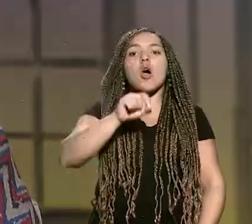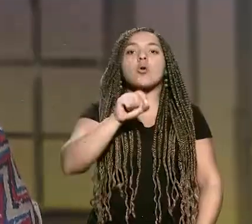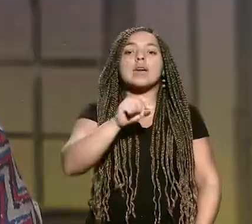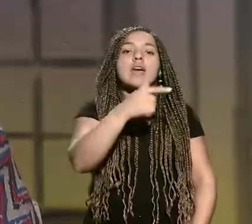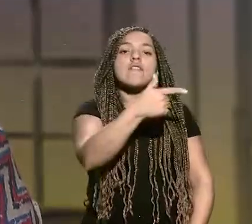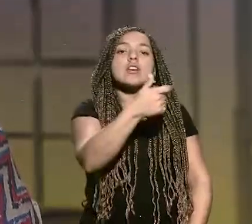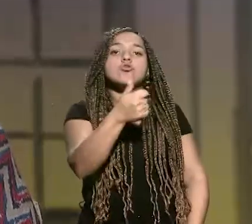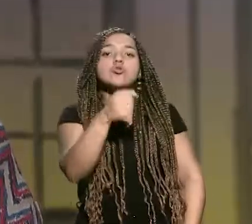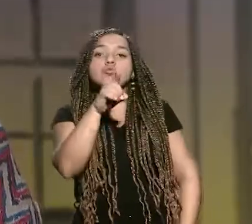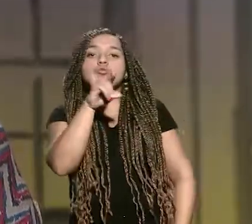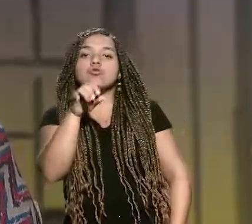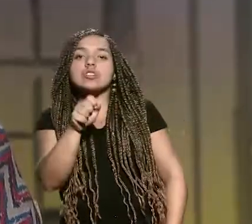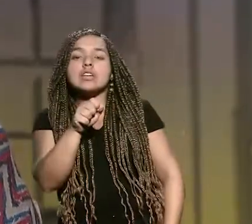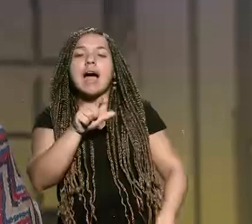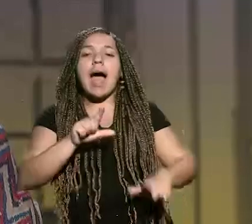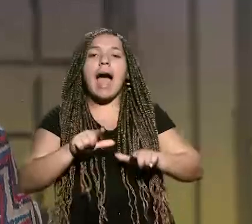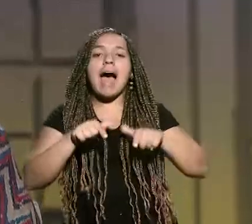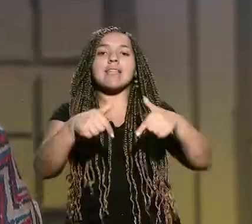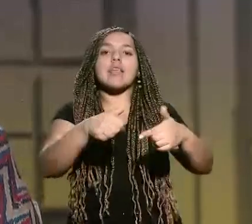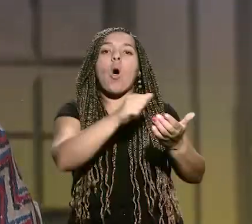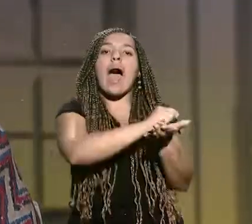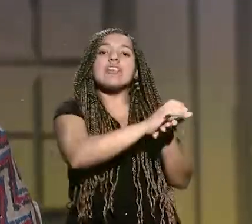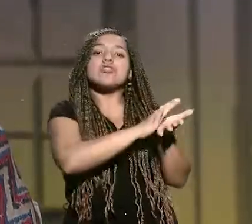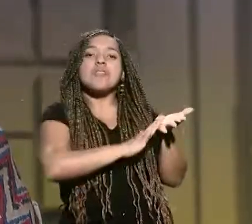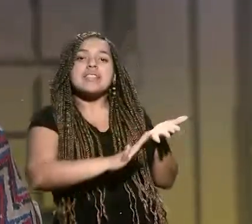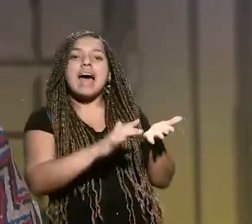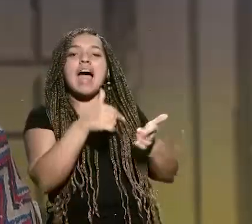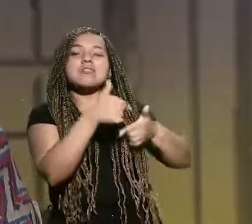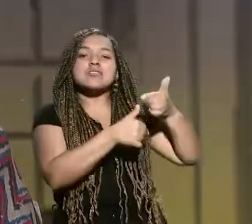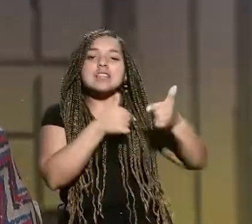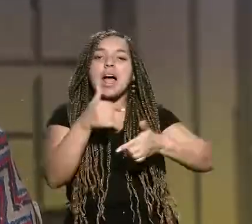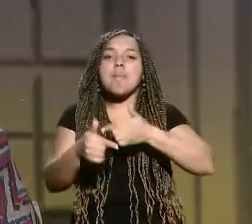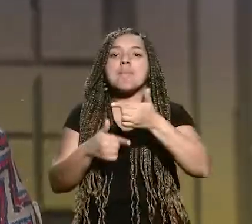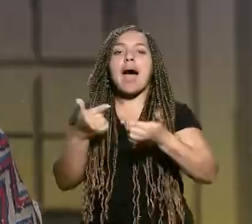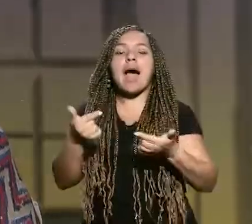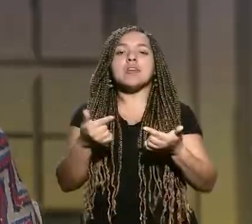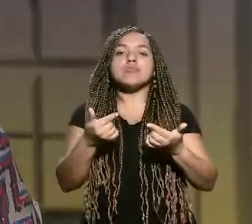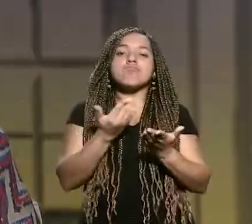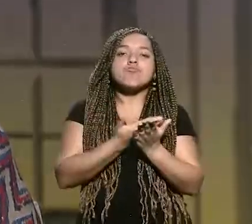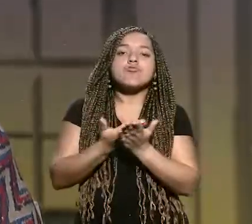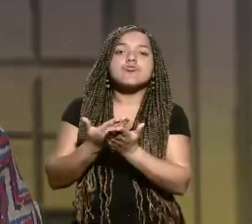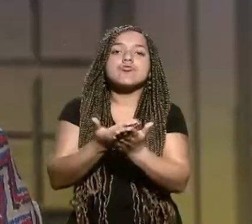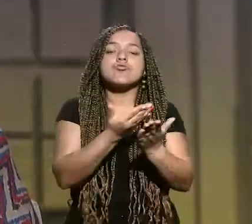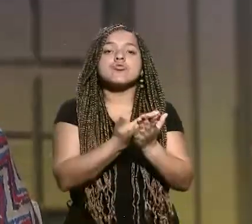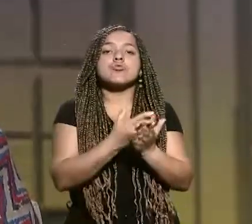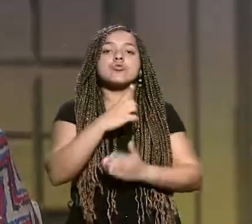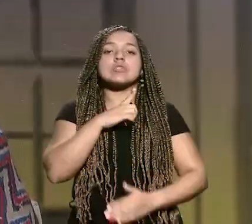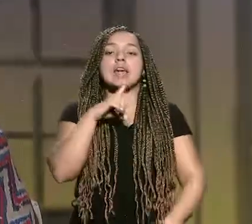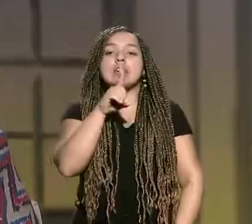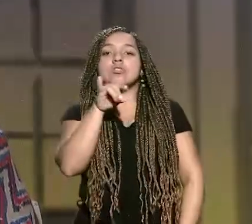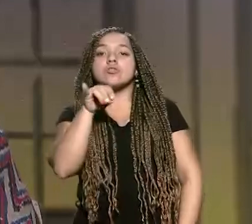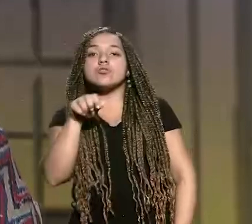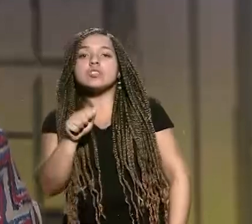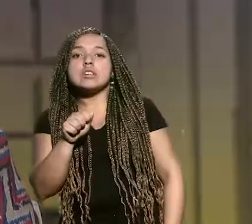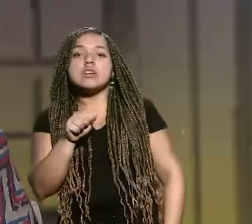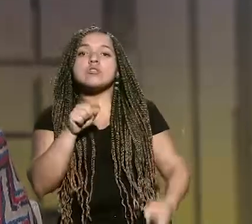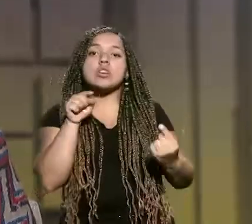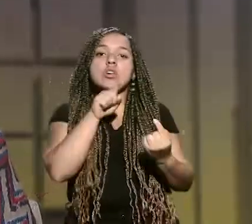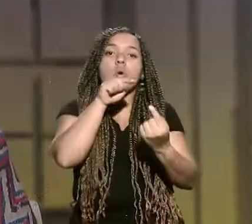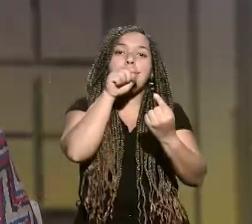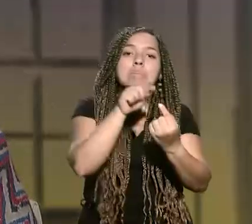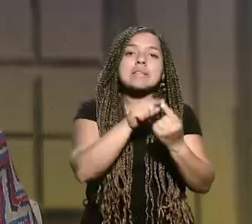Luciene Lacerda, que, a partir de um grupo de amigos, pensa o seguinte: quando a gente fala de racismo, a gente fala,